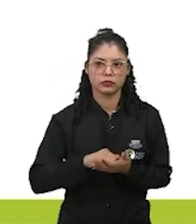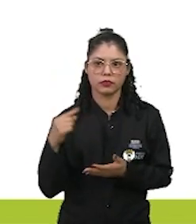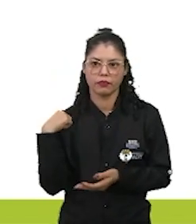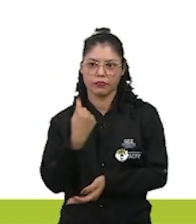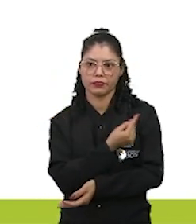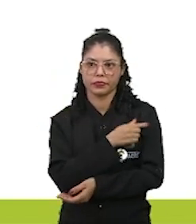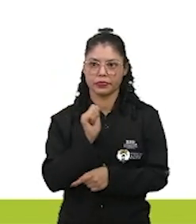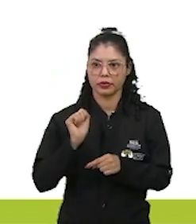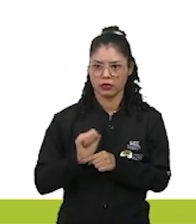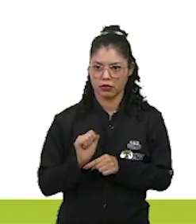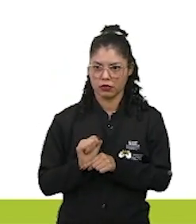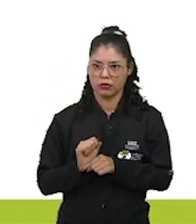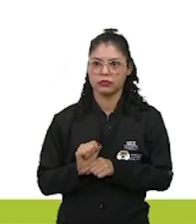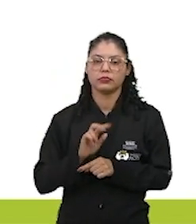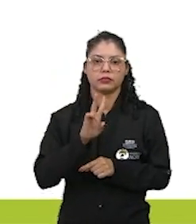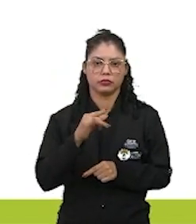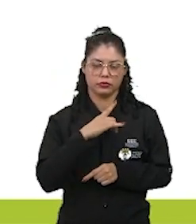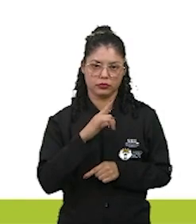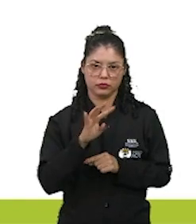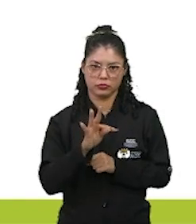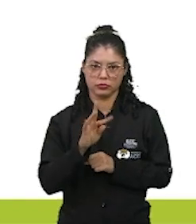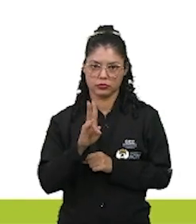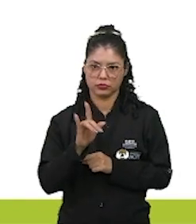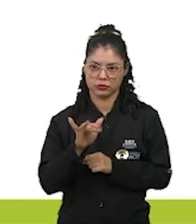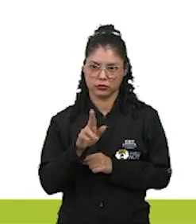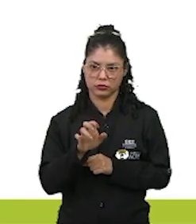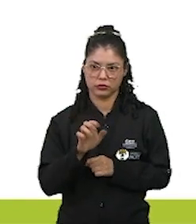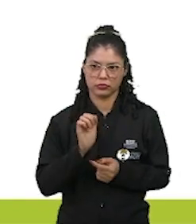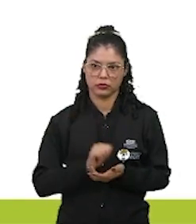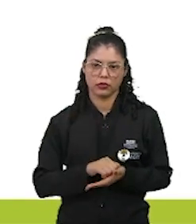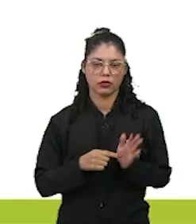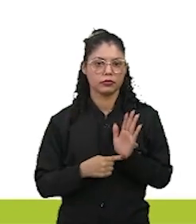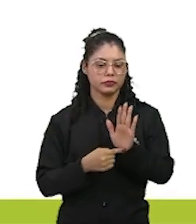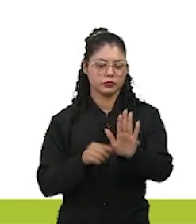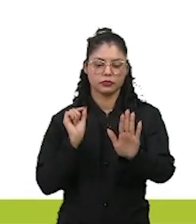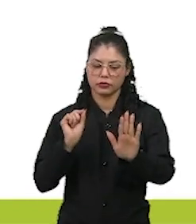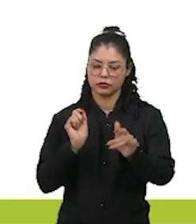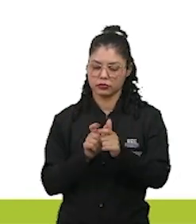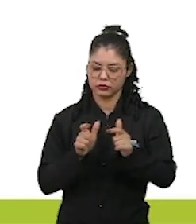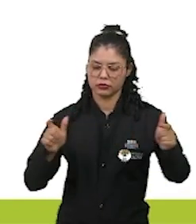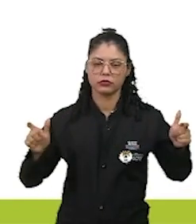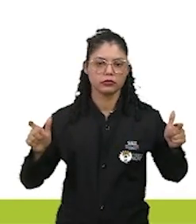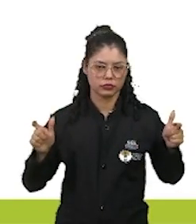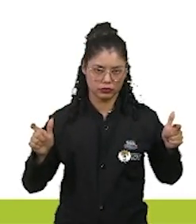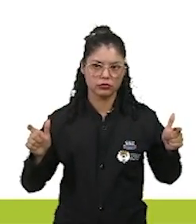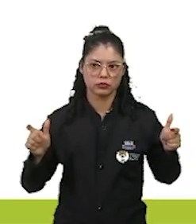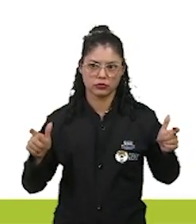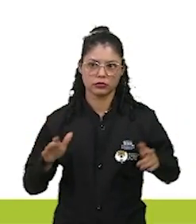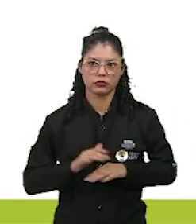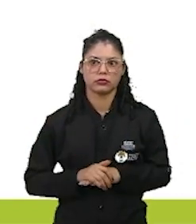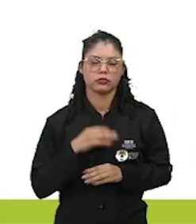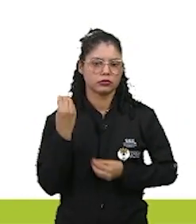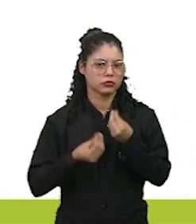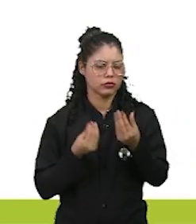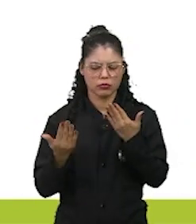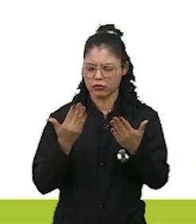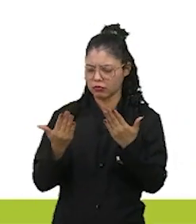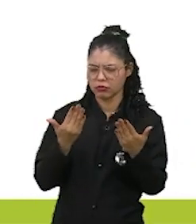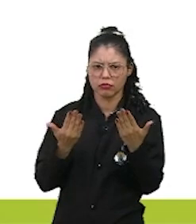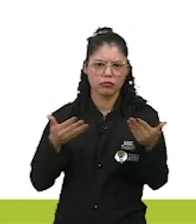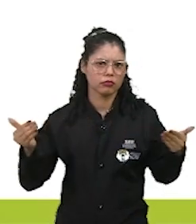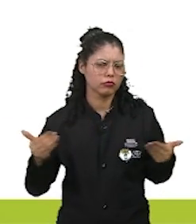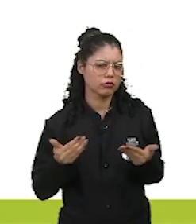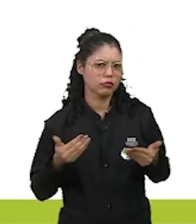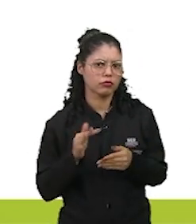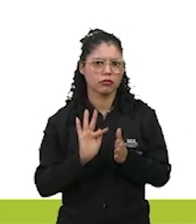A vale tangente. E a equação da reta está admitindo o quê? Que a função é crescente, tá, gente? Pessoal, como é que eu comparo isso aqui agora